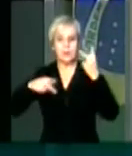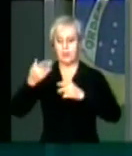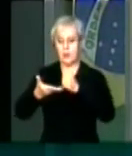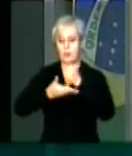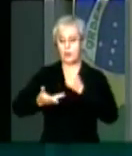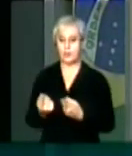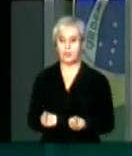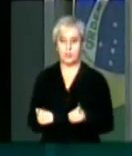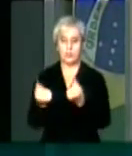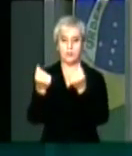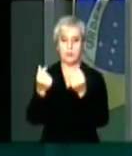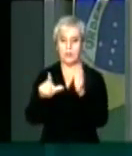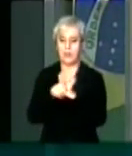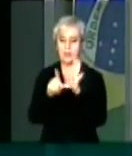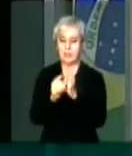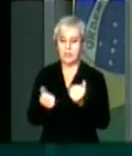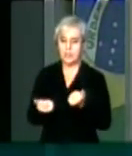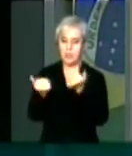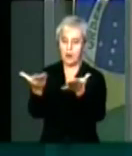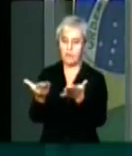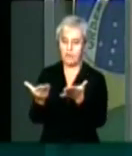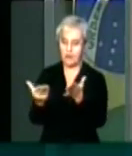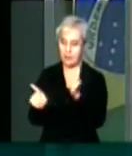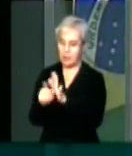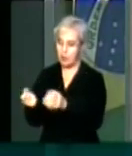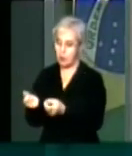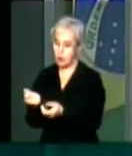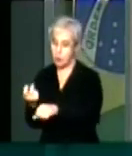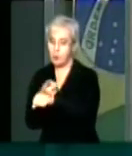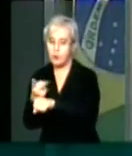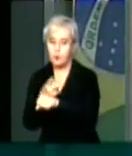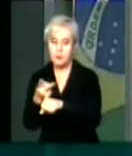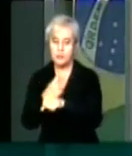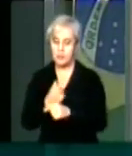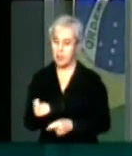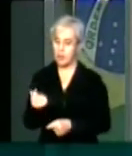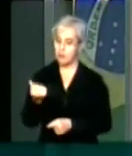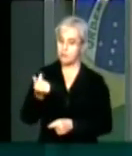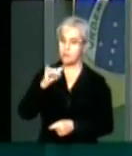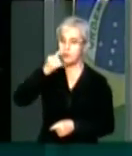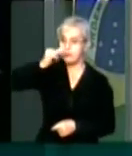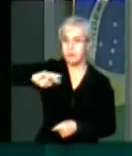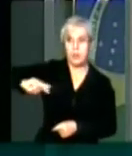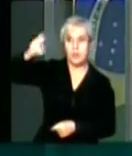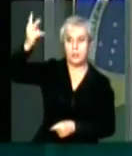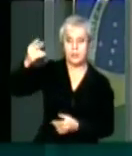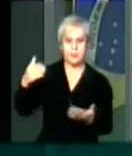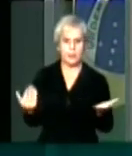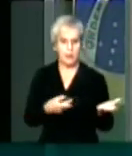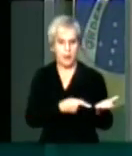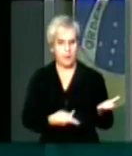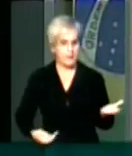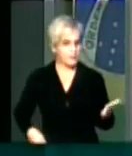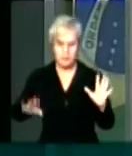da economia, lei da oferta e da procura, dá um aumento de energia. A presidente não se